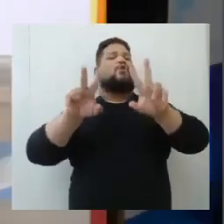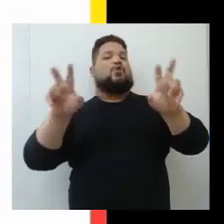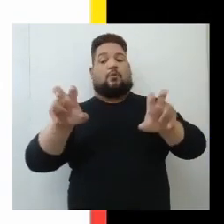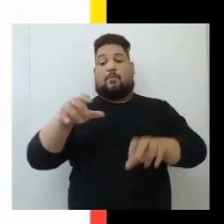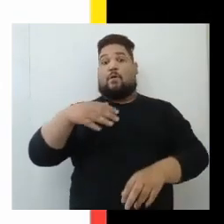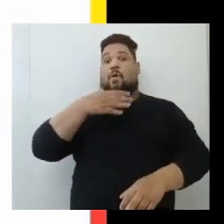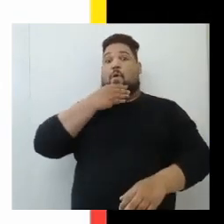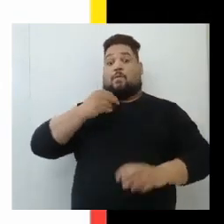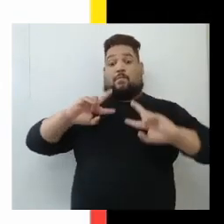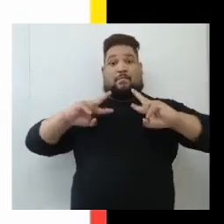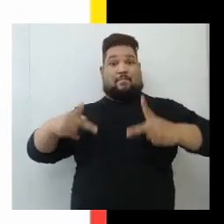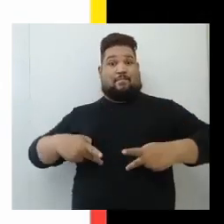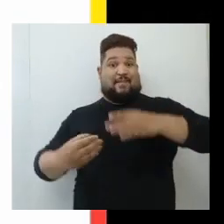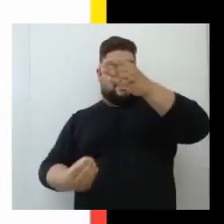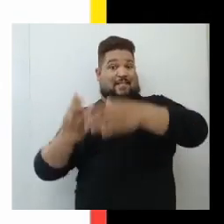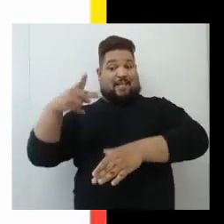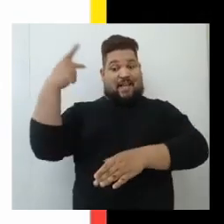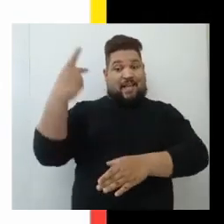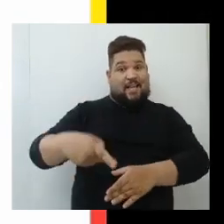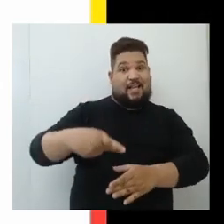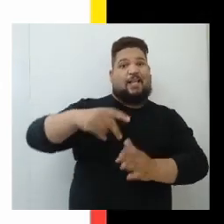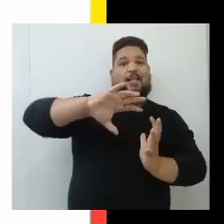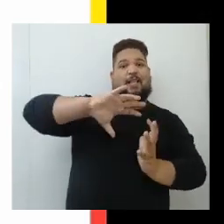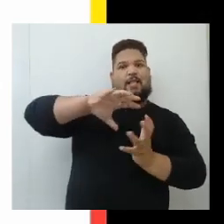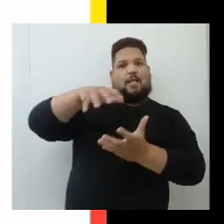ser humano na Terra,